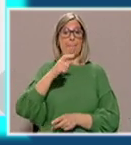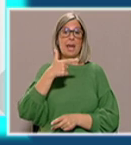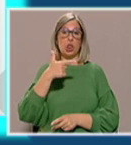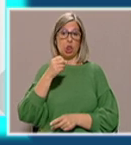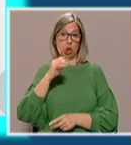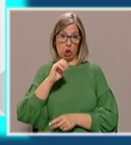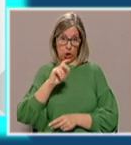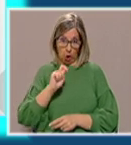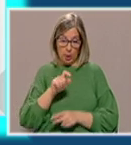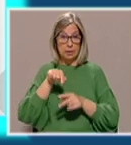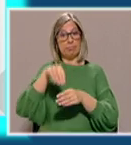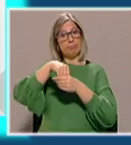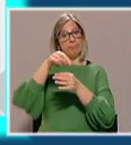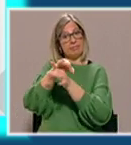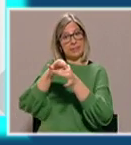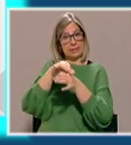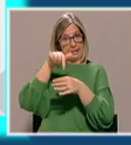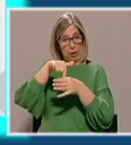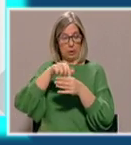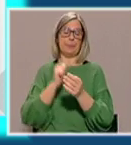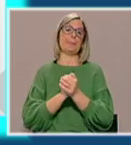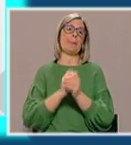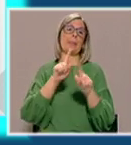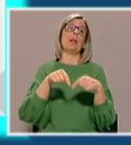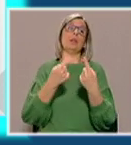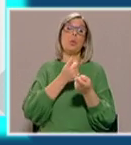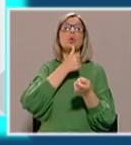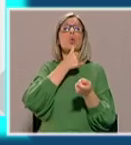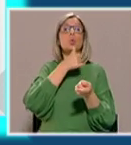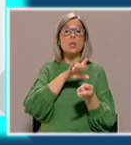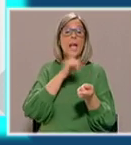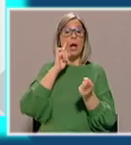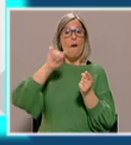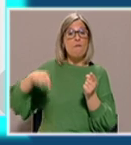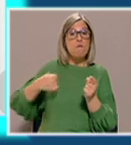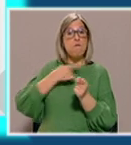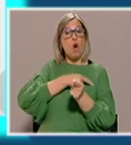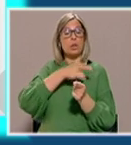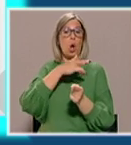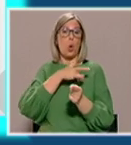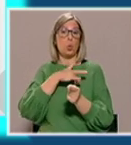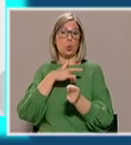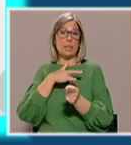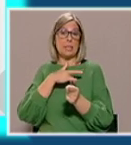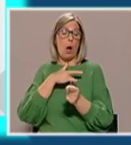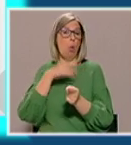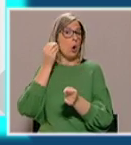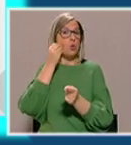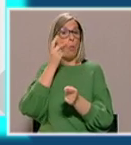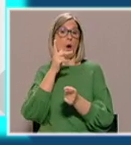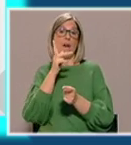tecidular. Depois, o sangue volta ao coração através das veias